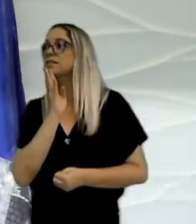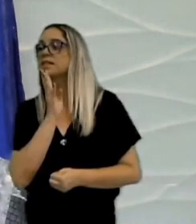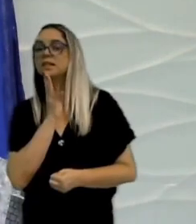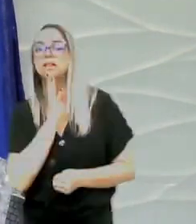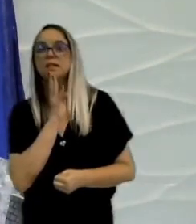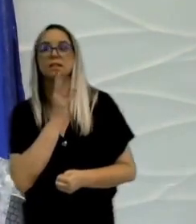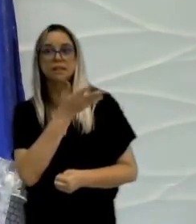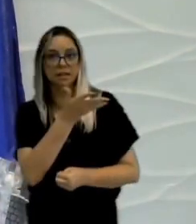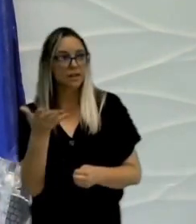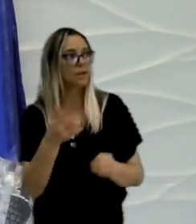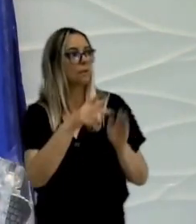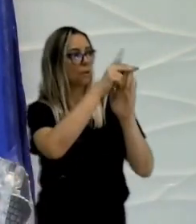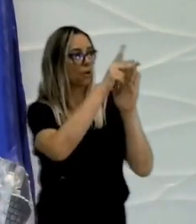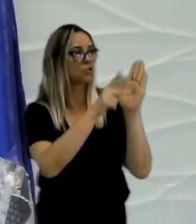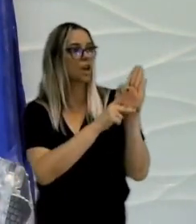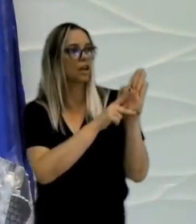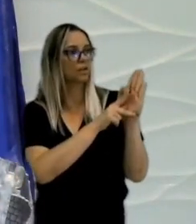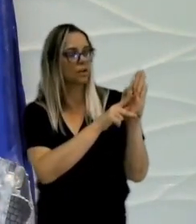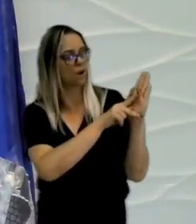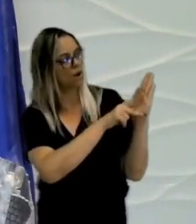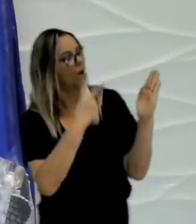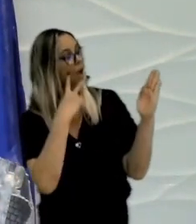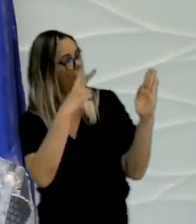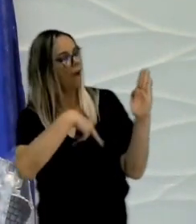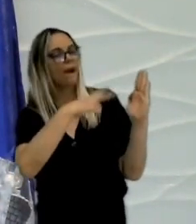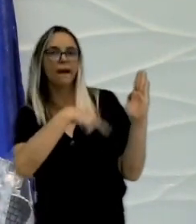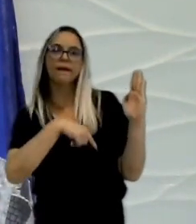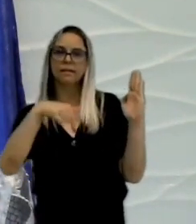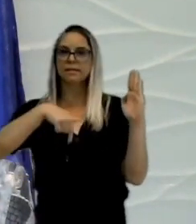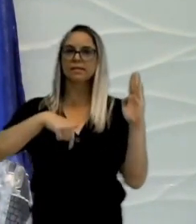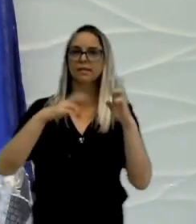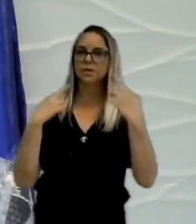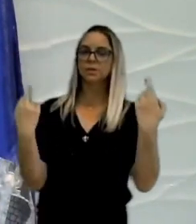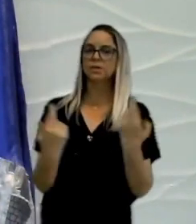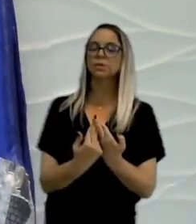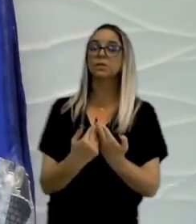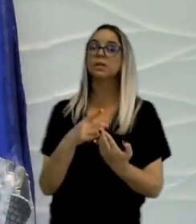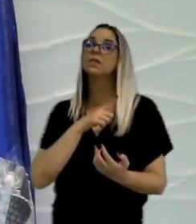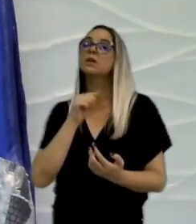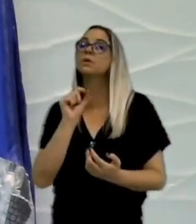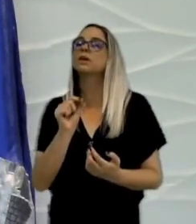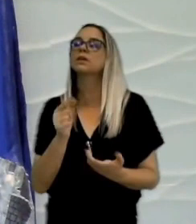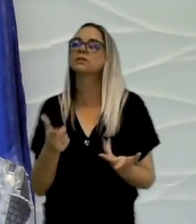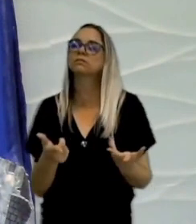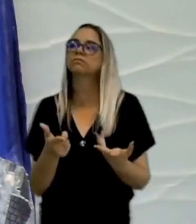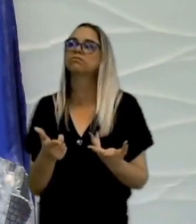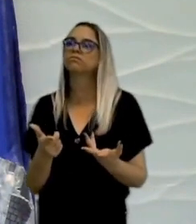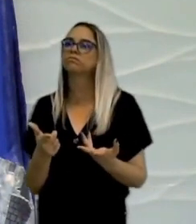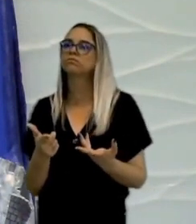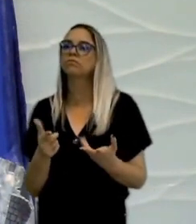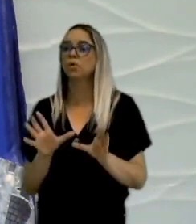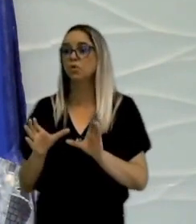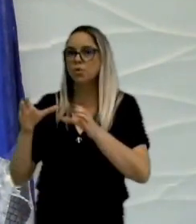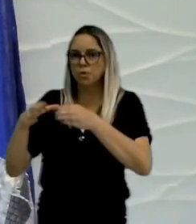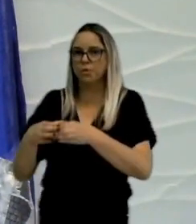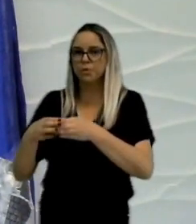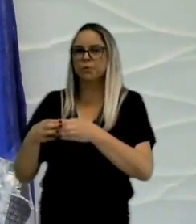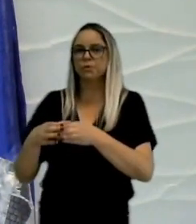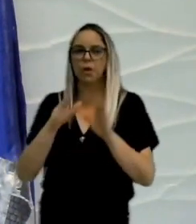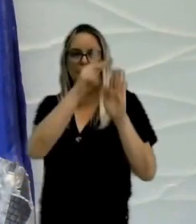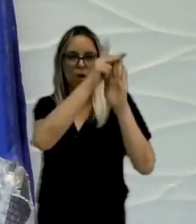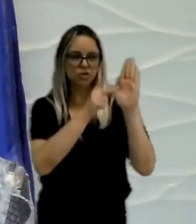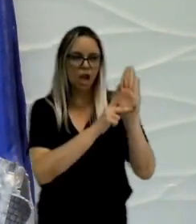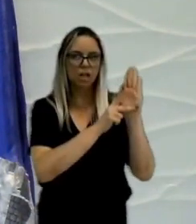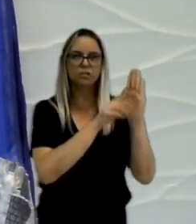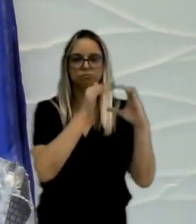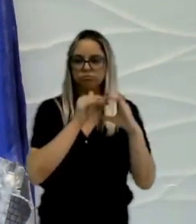O projeto que ora foi lido nesta sessão, ele tem o trâmite normal indo para as comissões.